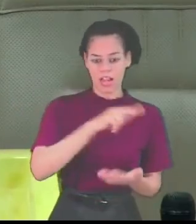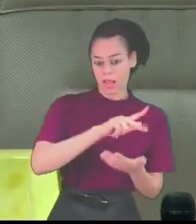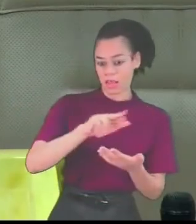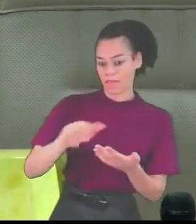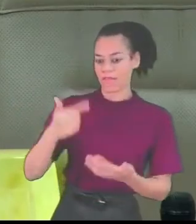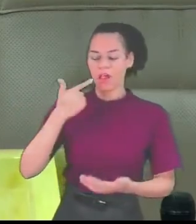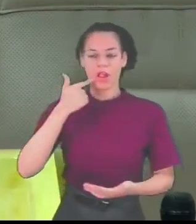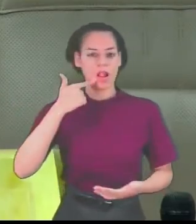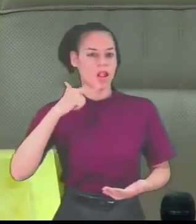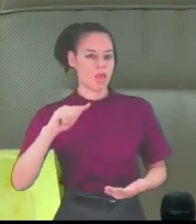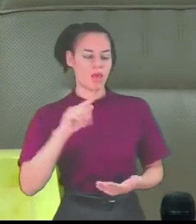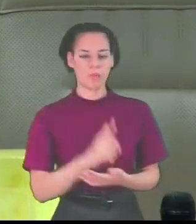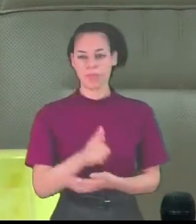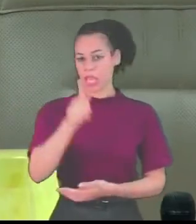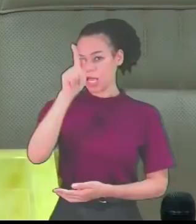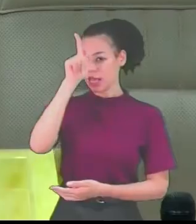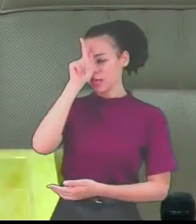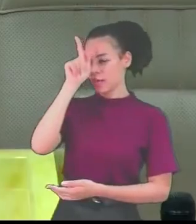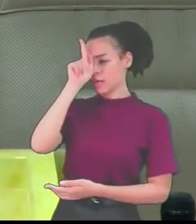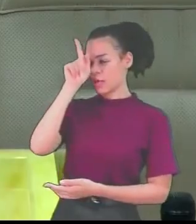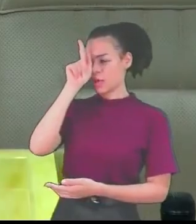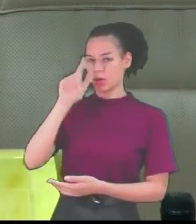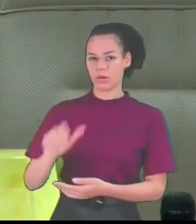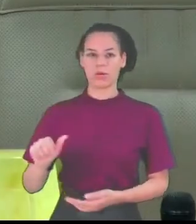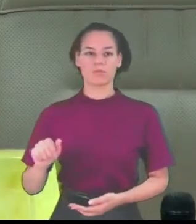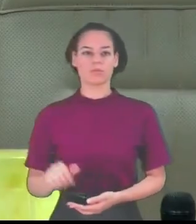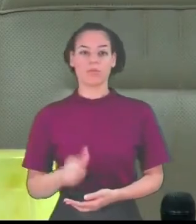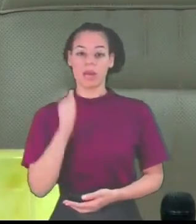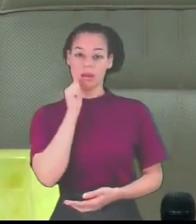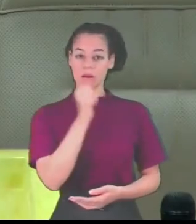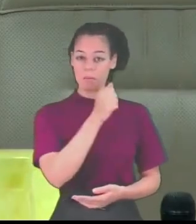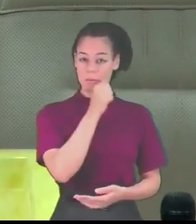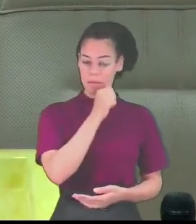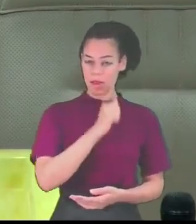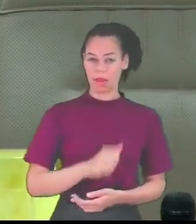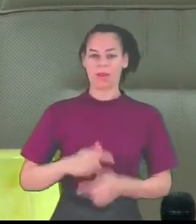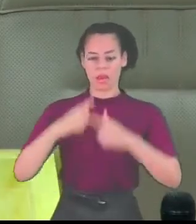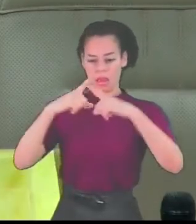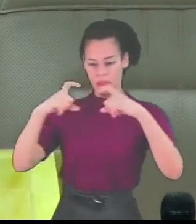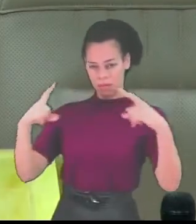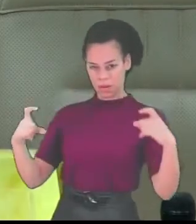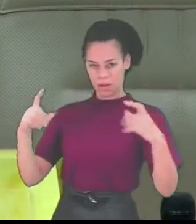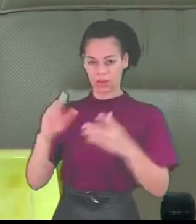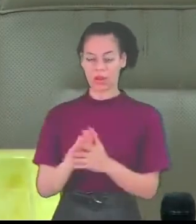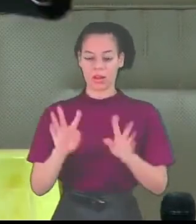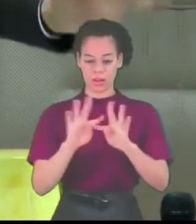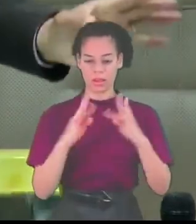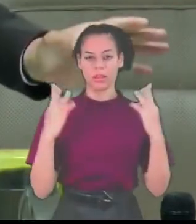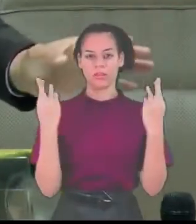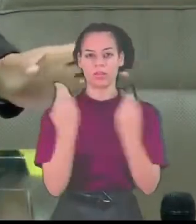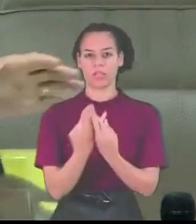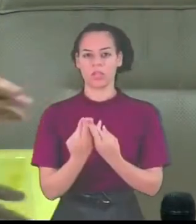um homem da Tribo de Benjamim o currículo excepcional